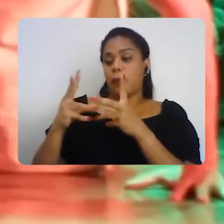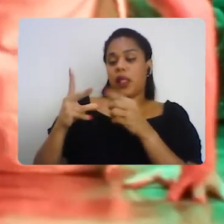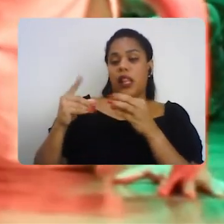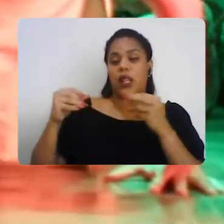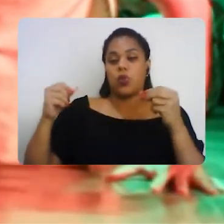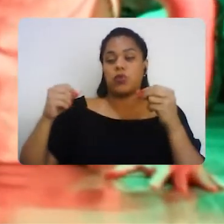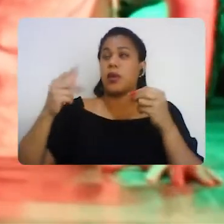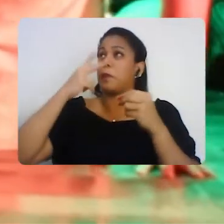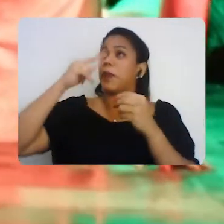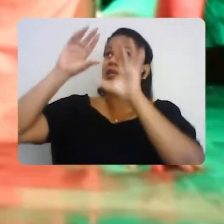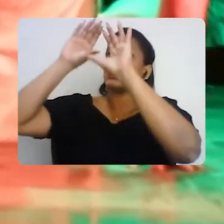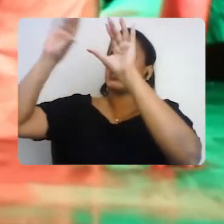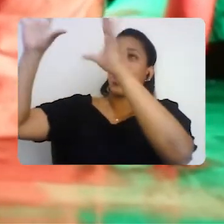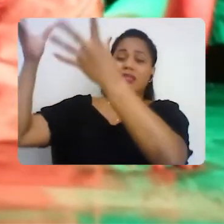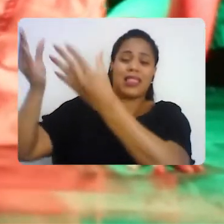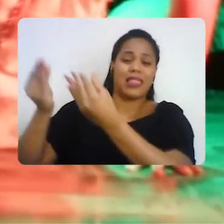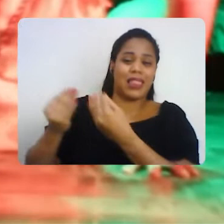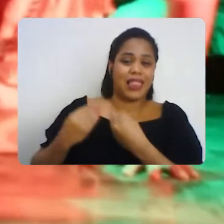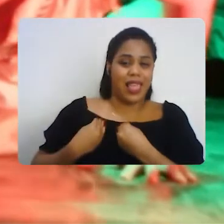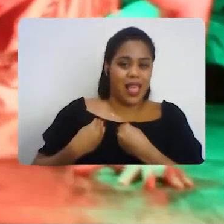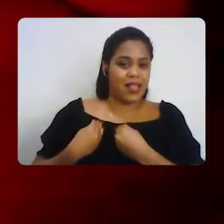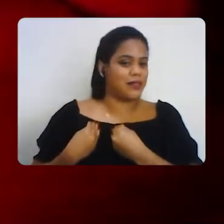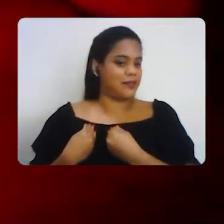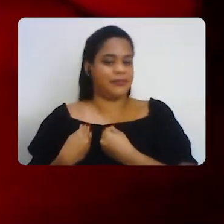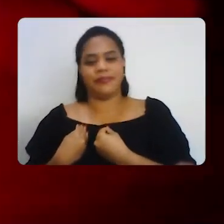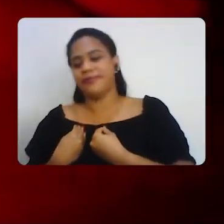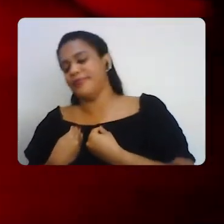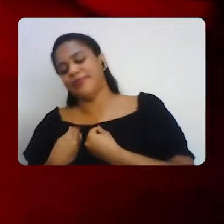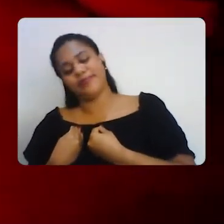milagres não caem do céu.